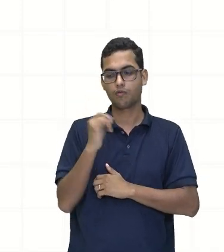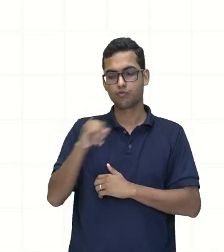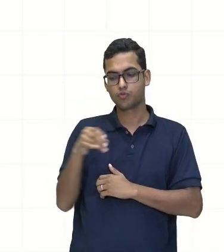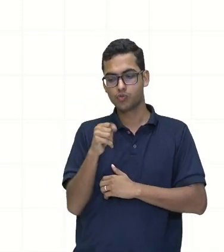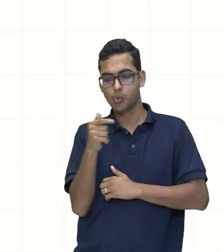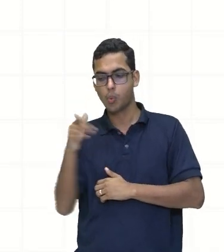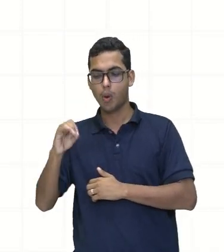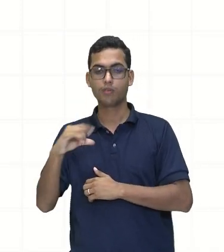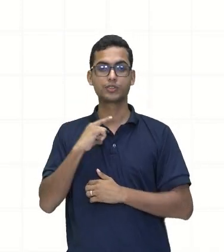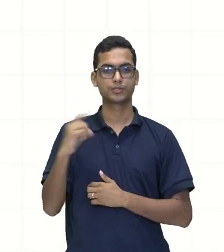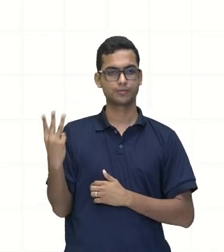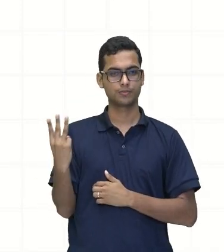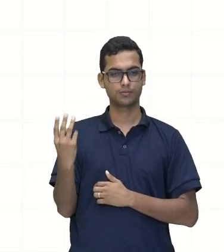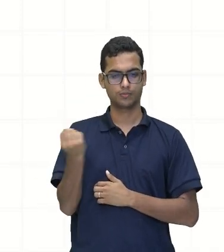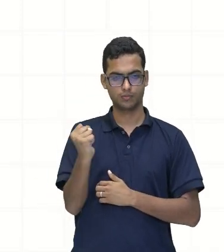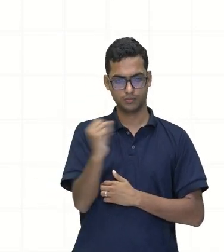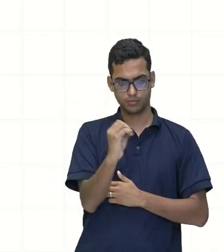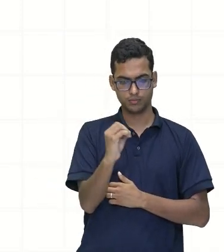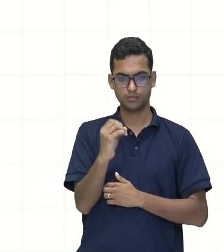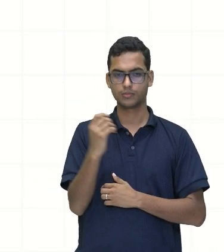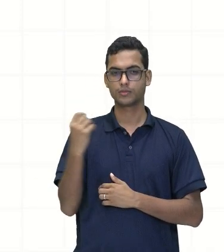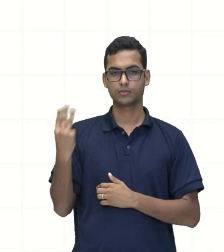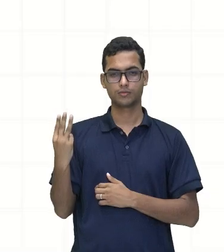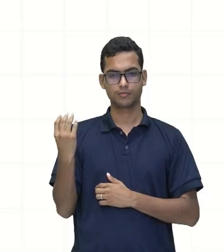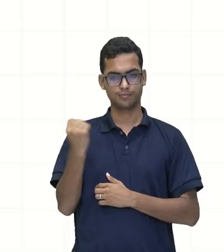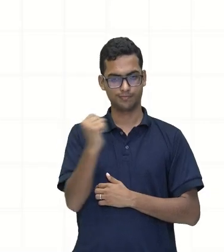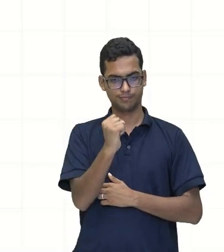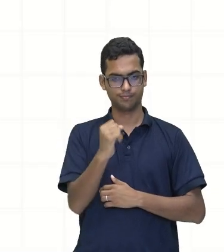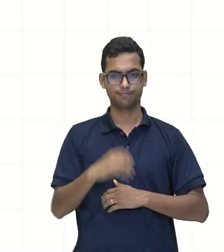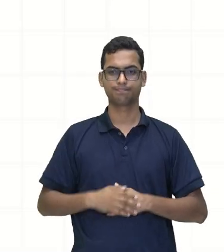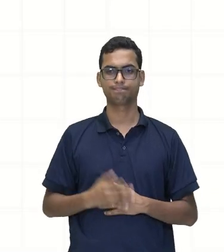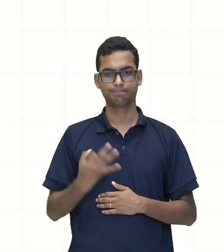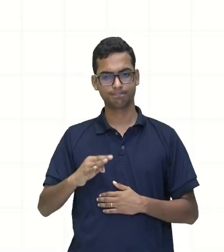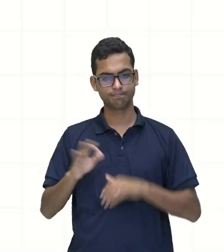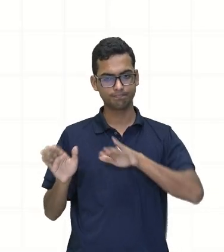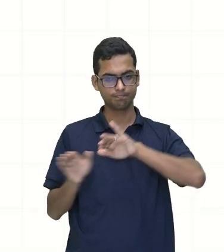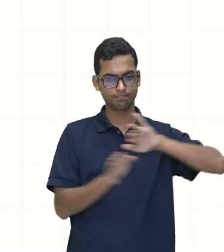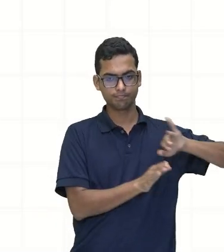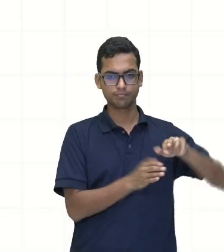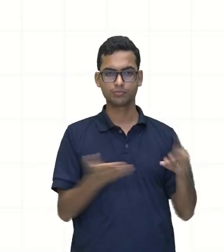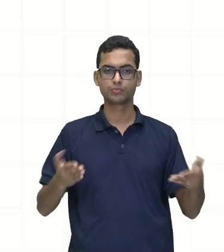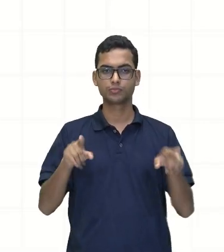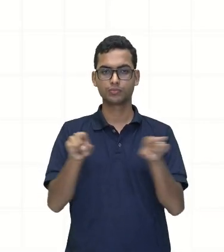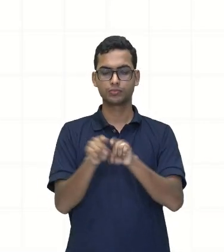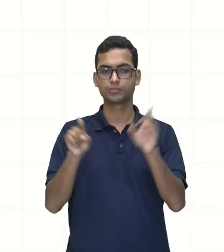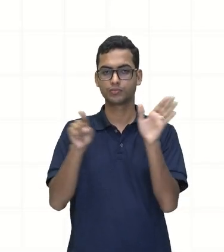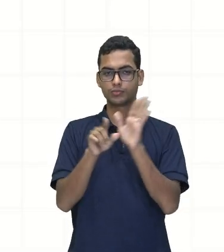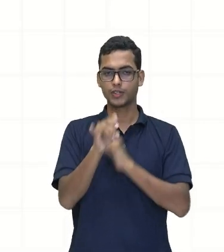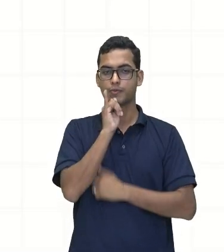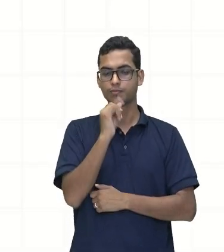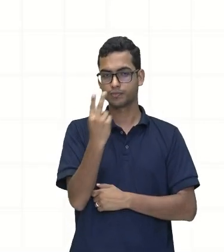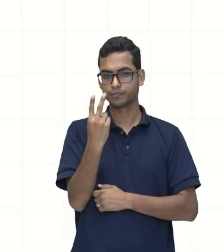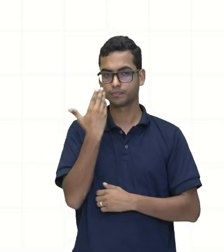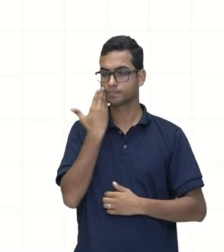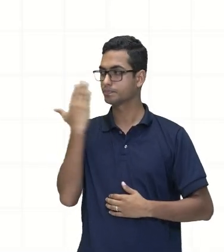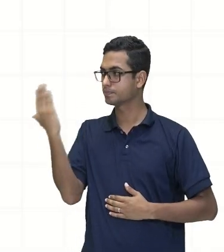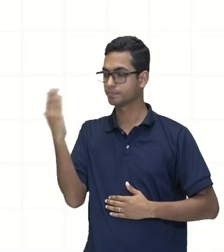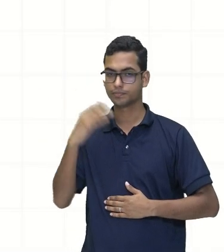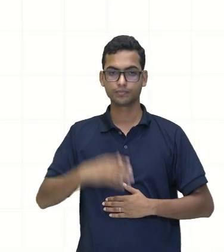Nosso exemplo 2, em certa localidade, a temperatura às 5 horas era